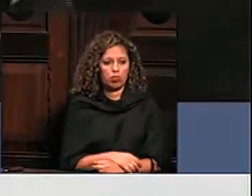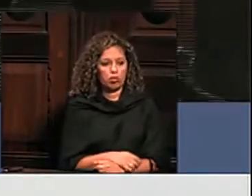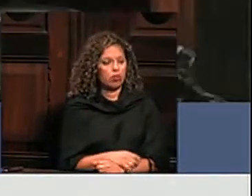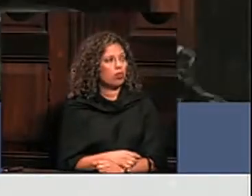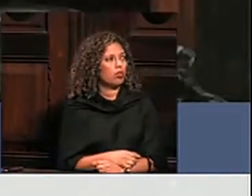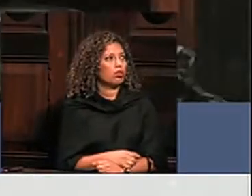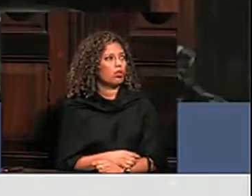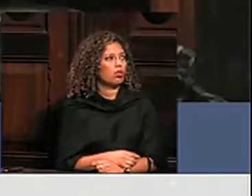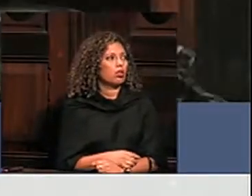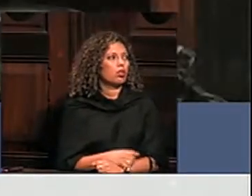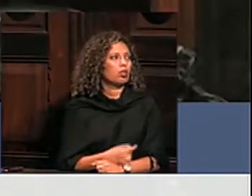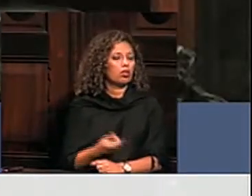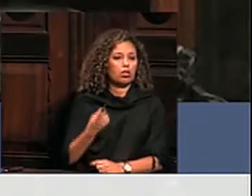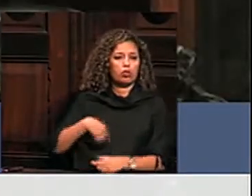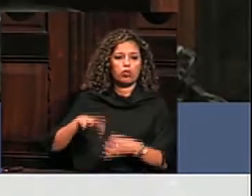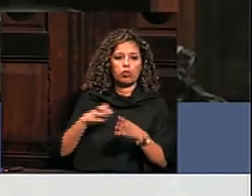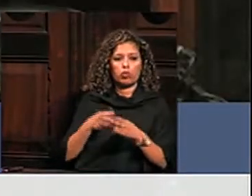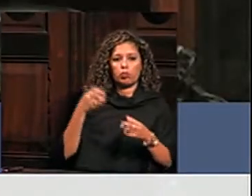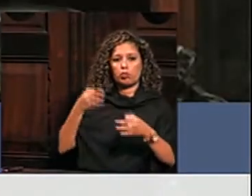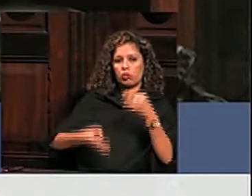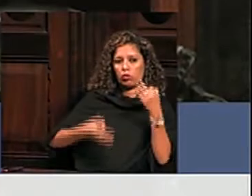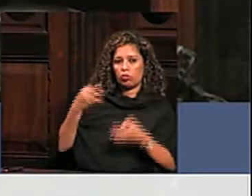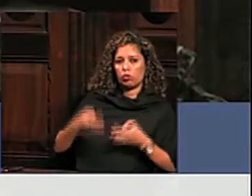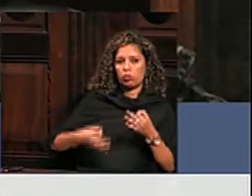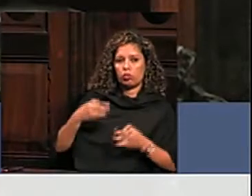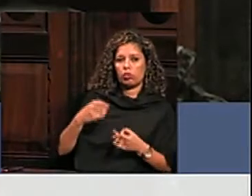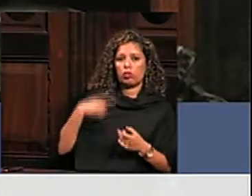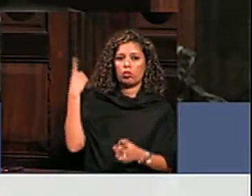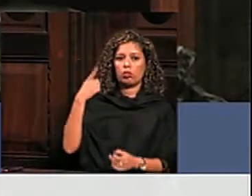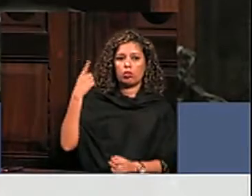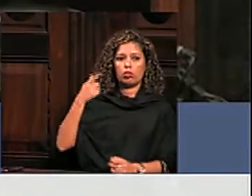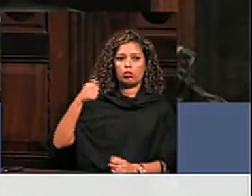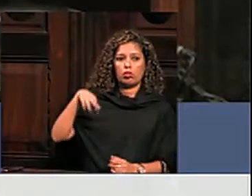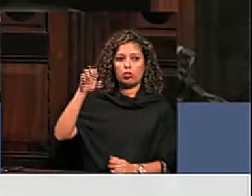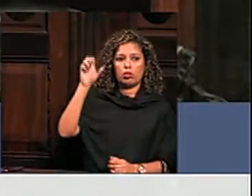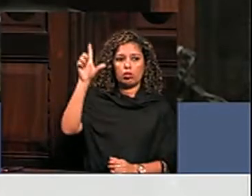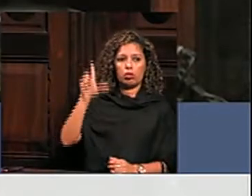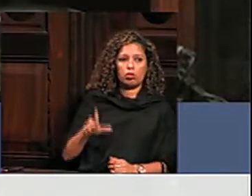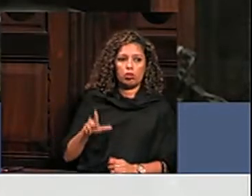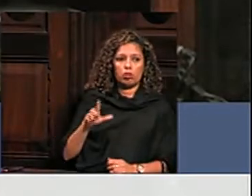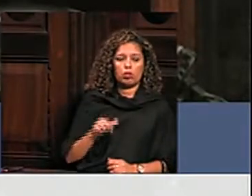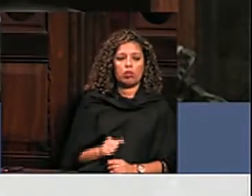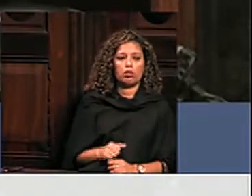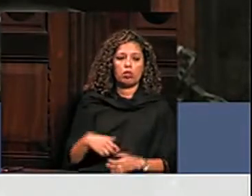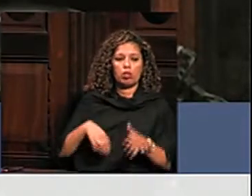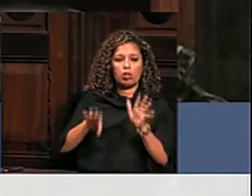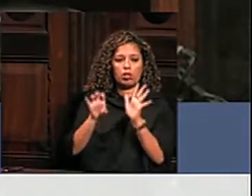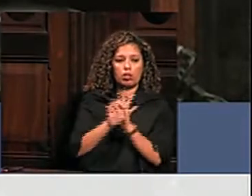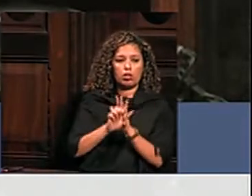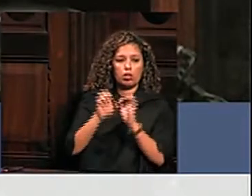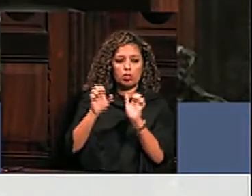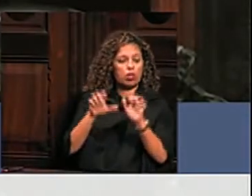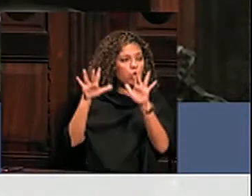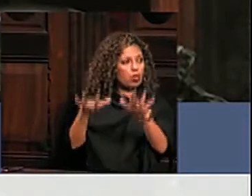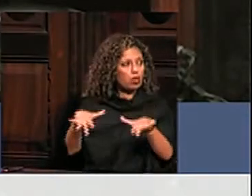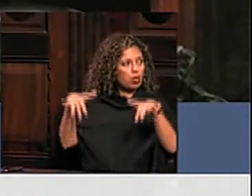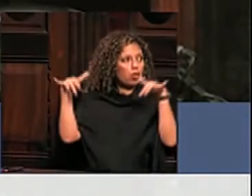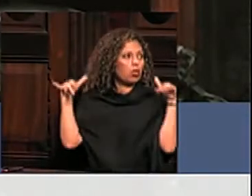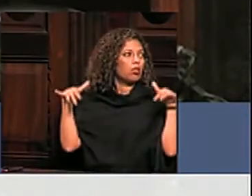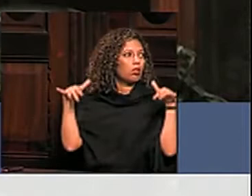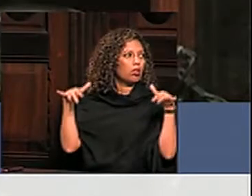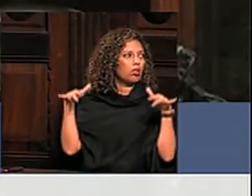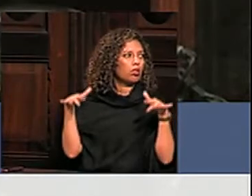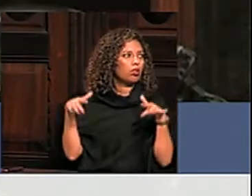Para emitir parecer pela Comissão de Constituição e Justiça, o deputado André Lazzaroni, em relação às emendas de plenário da mensagem